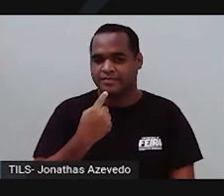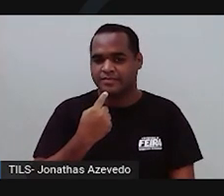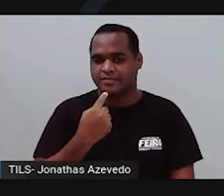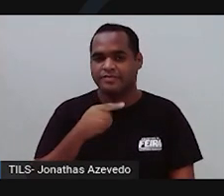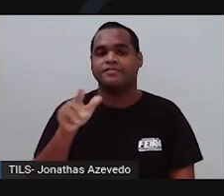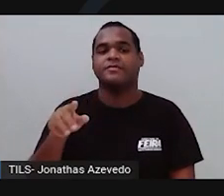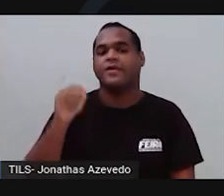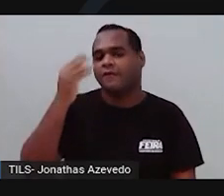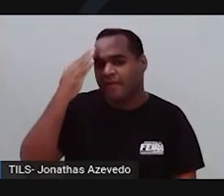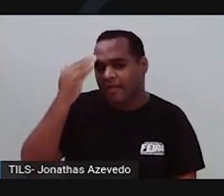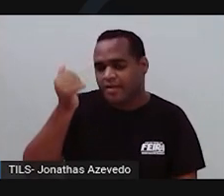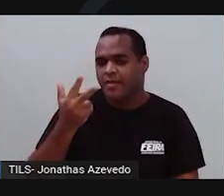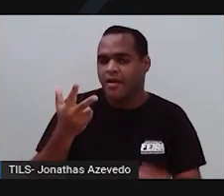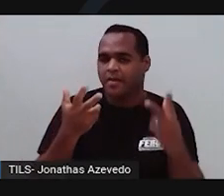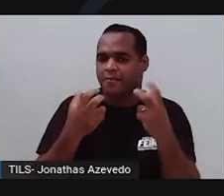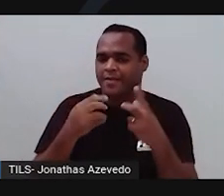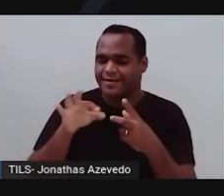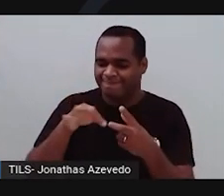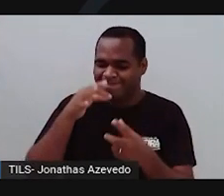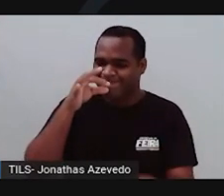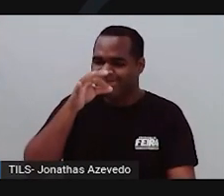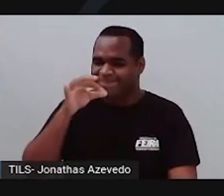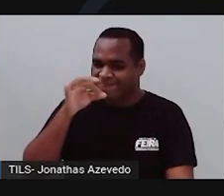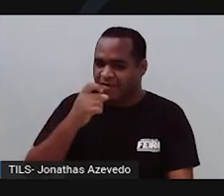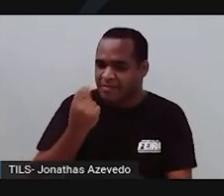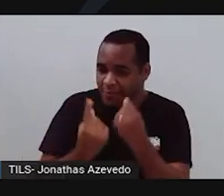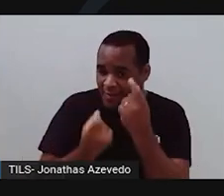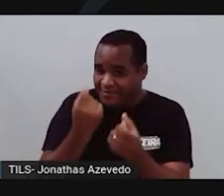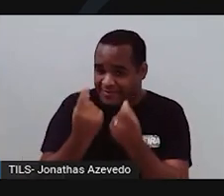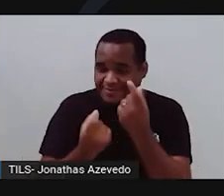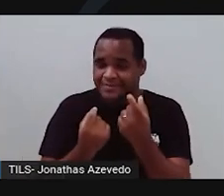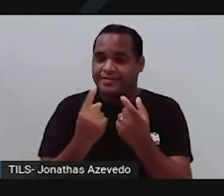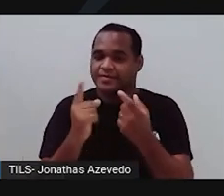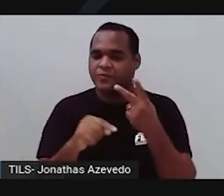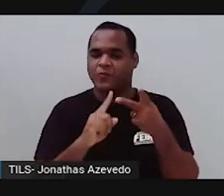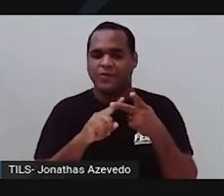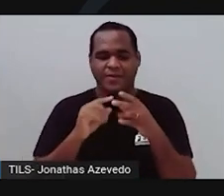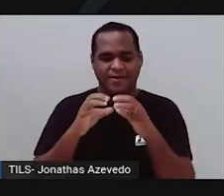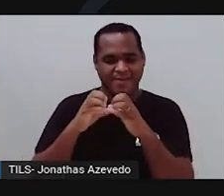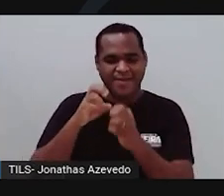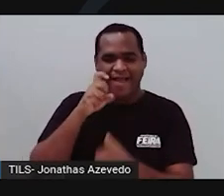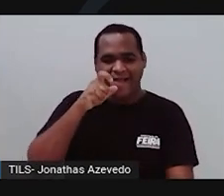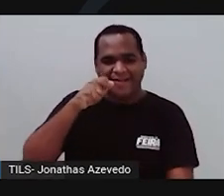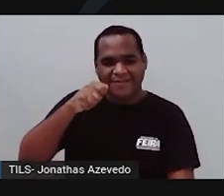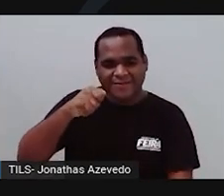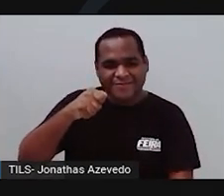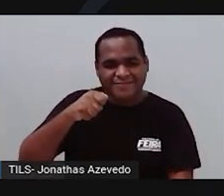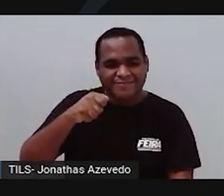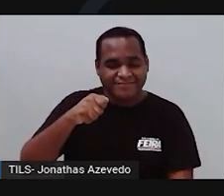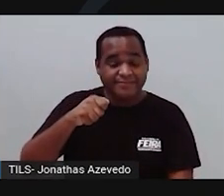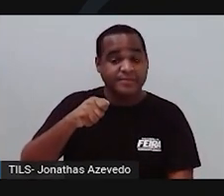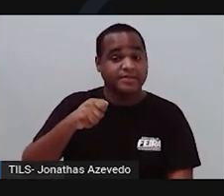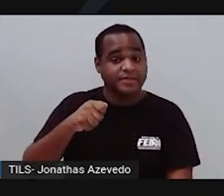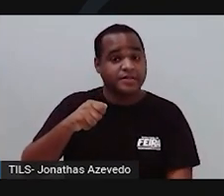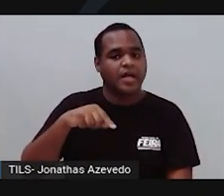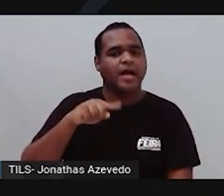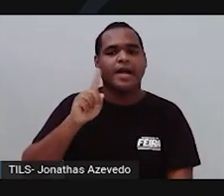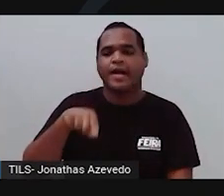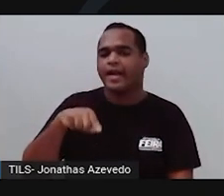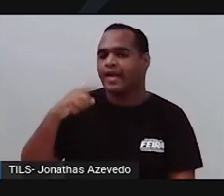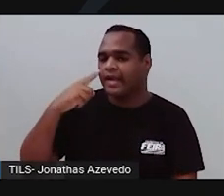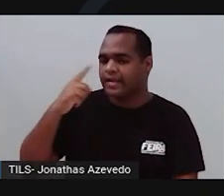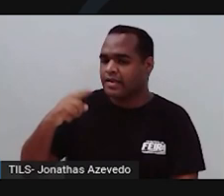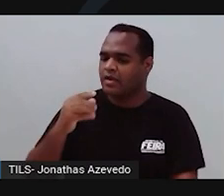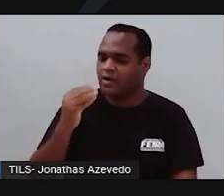Você já percebeu o sabor salgado da pipoca? Ou o sabor azedo de um limão? Por que os alimentos têm